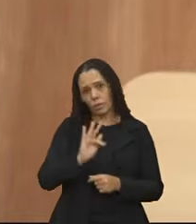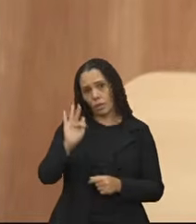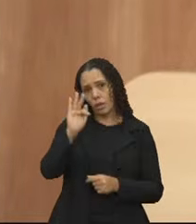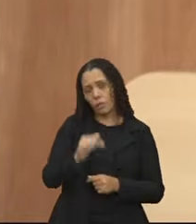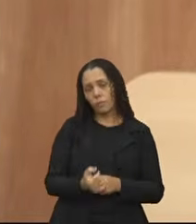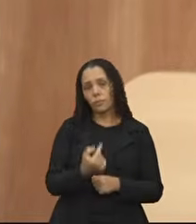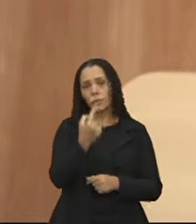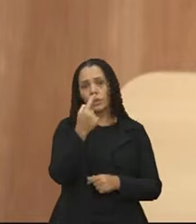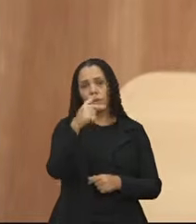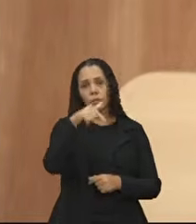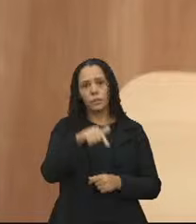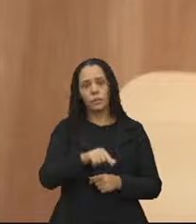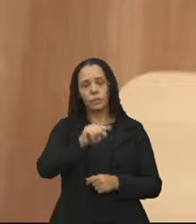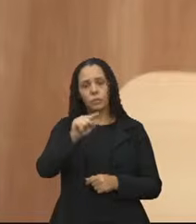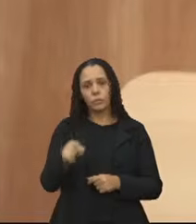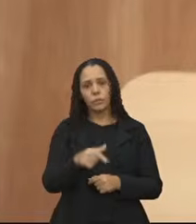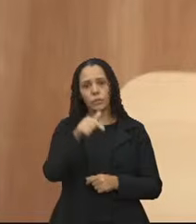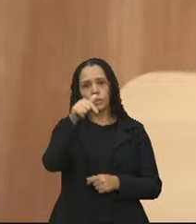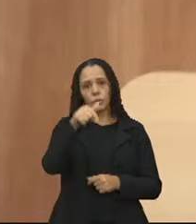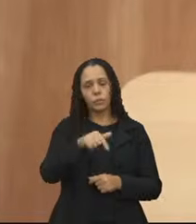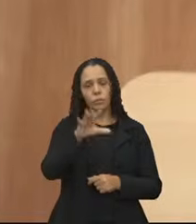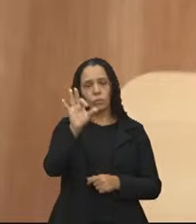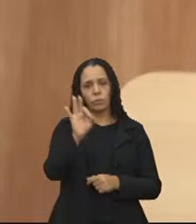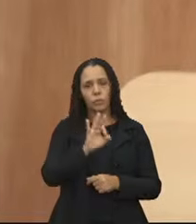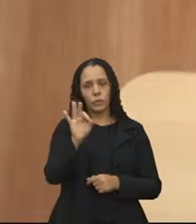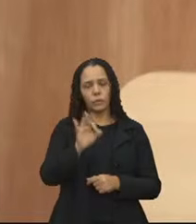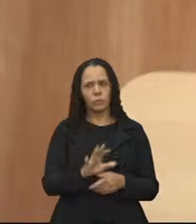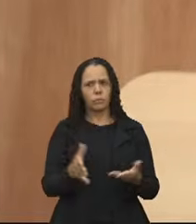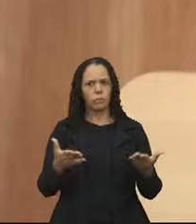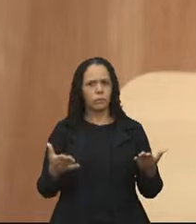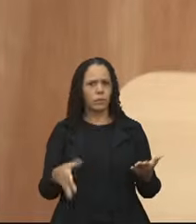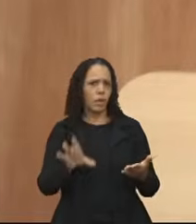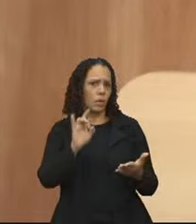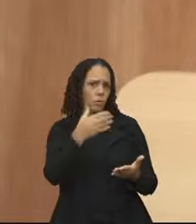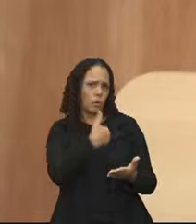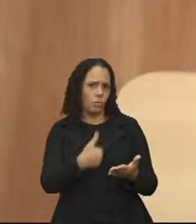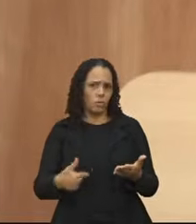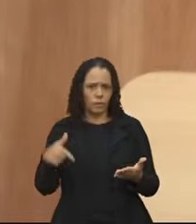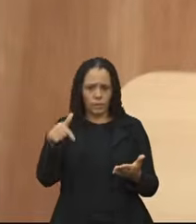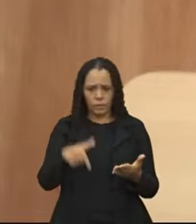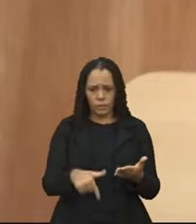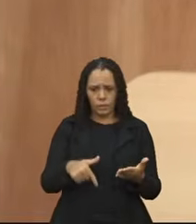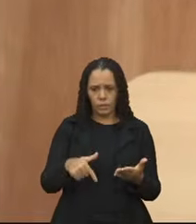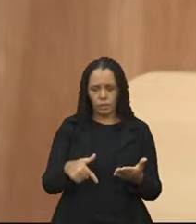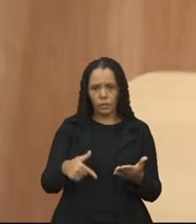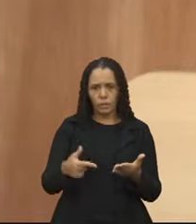17,7%. Será que é só o governo aqui que está tributando realmente?